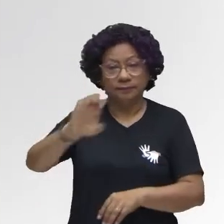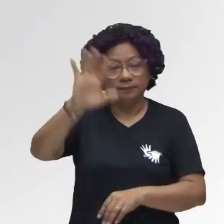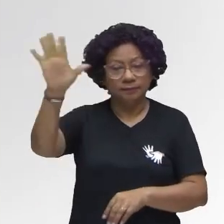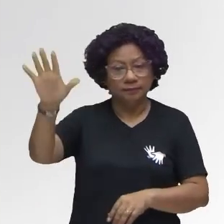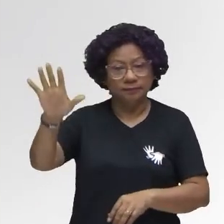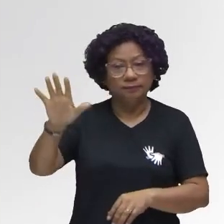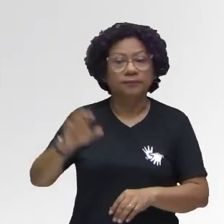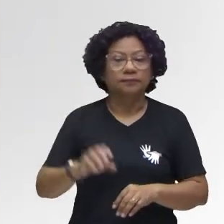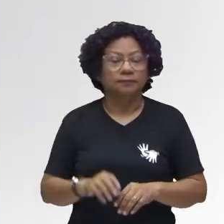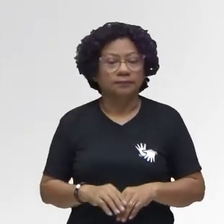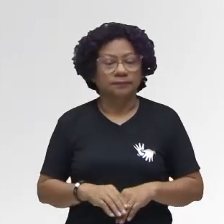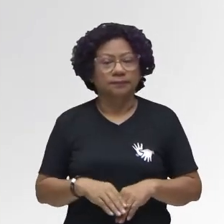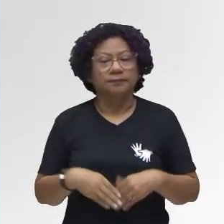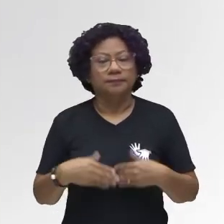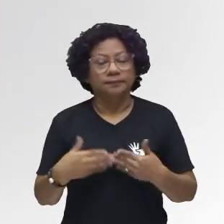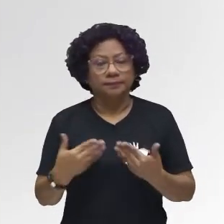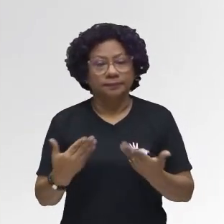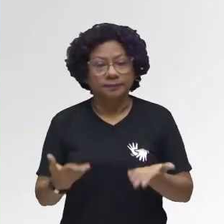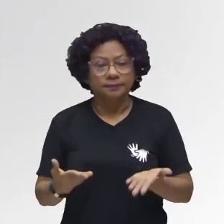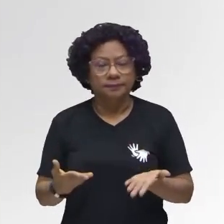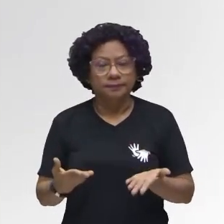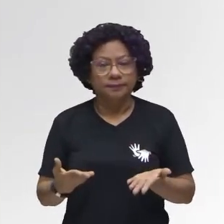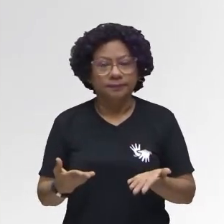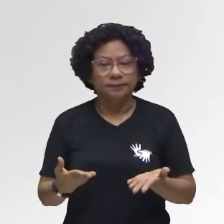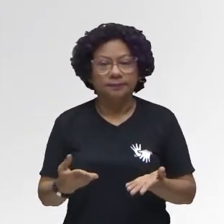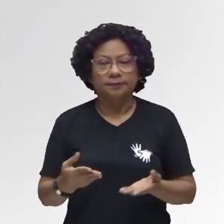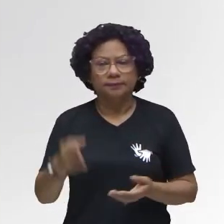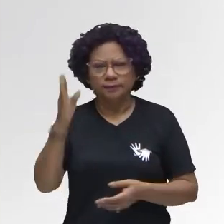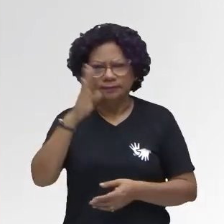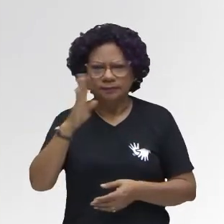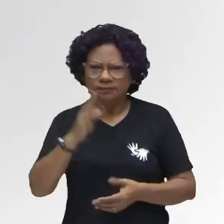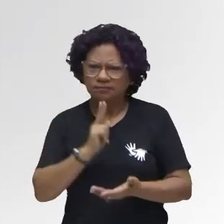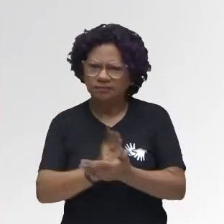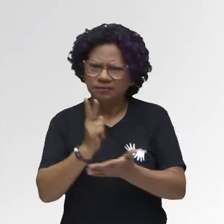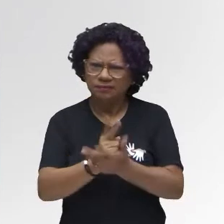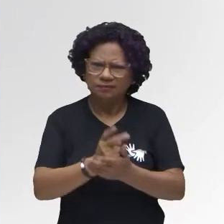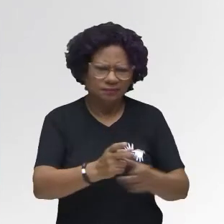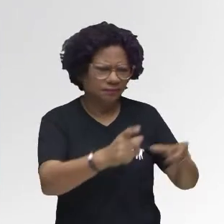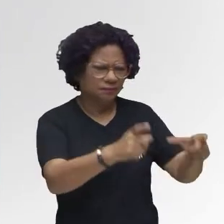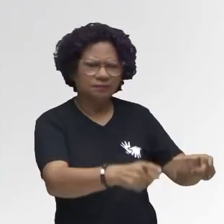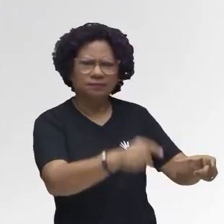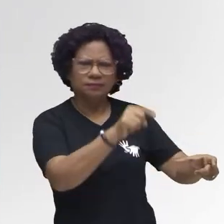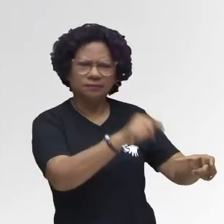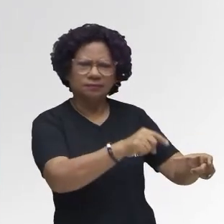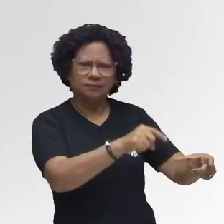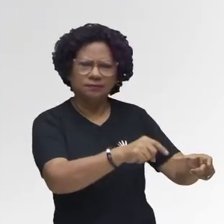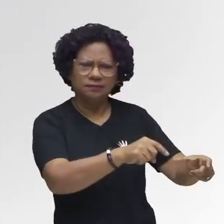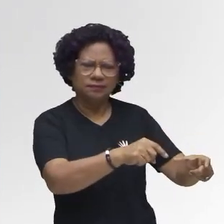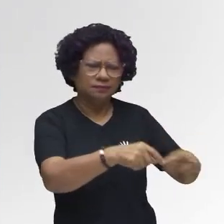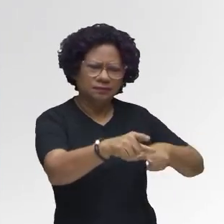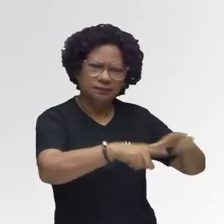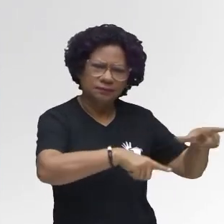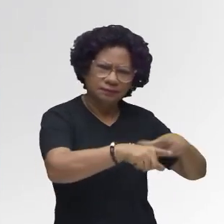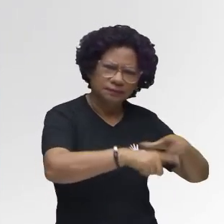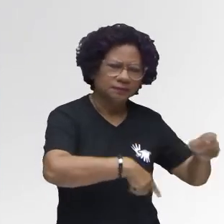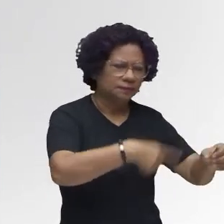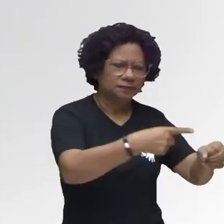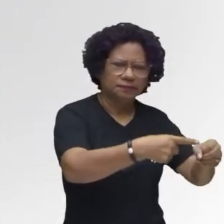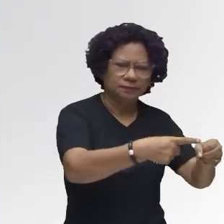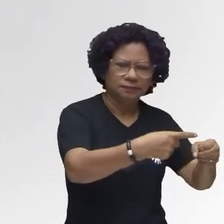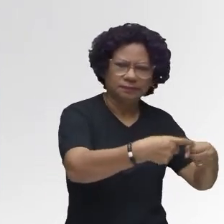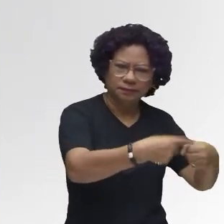ainda no momento, vai ser rural. Então, a grande quantidade de pessoas vai estar no campo. Já a partir do